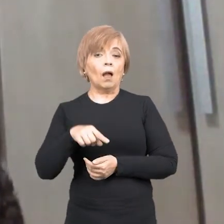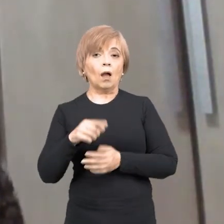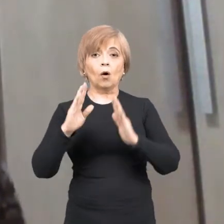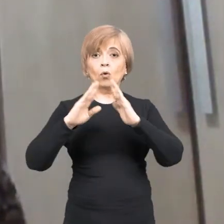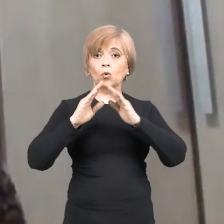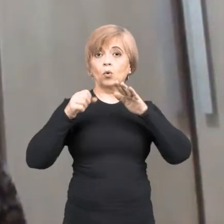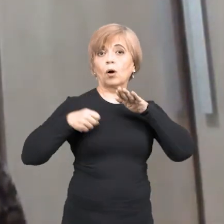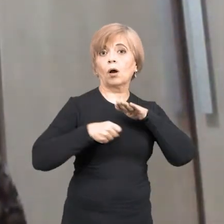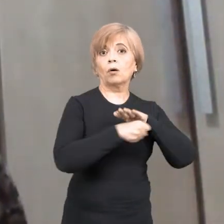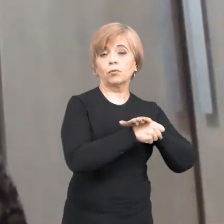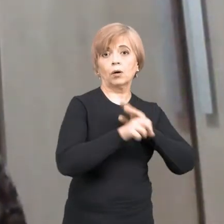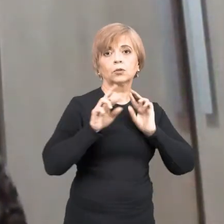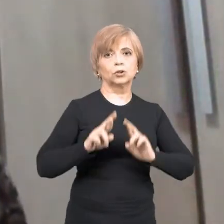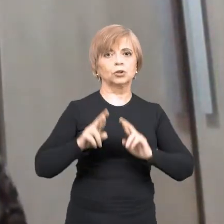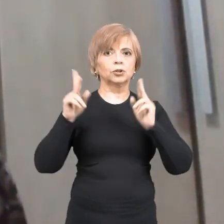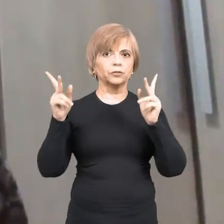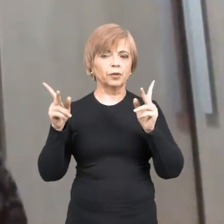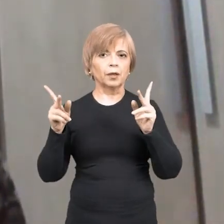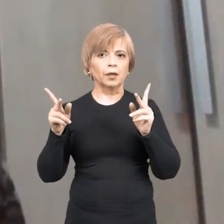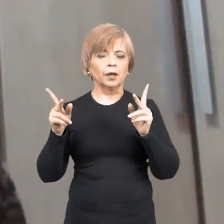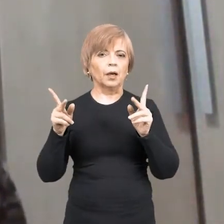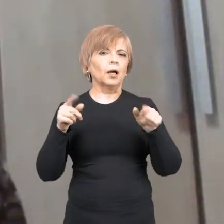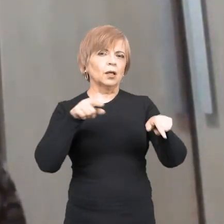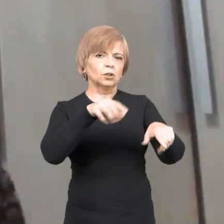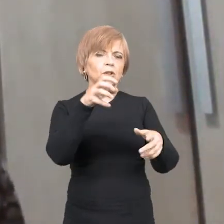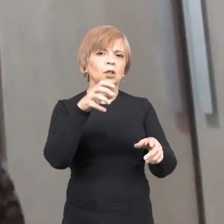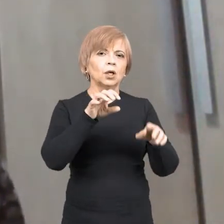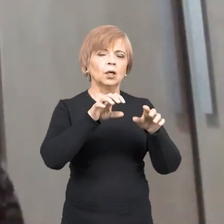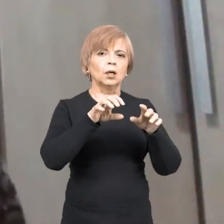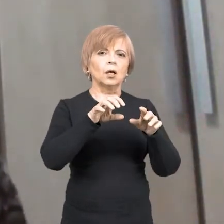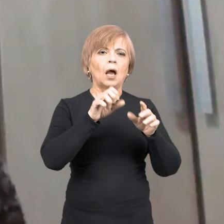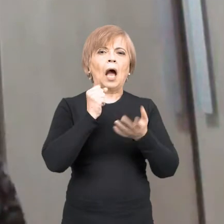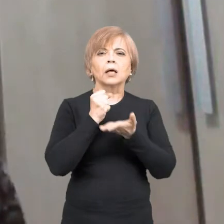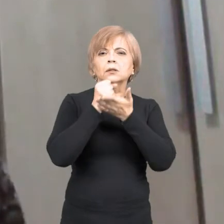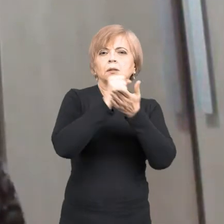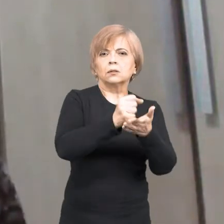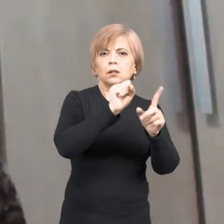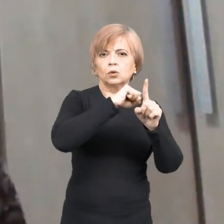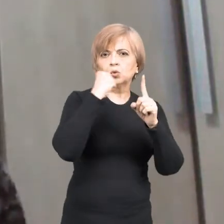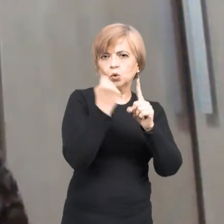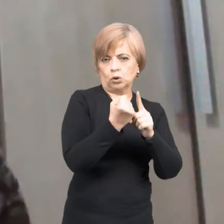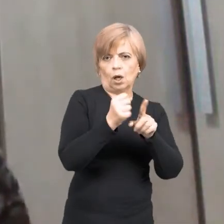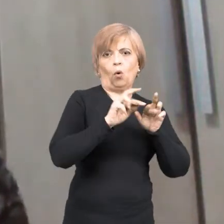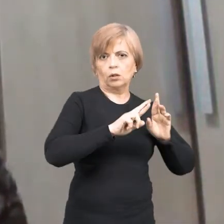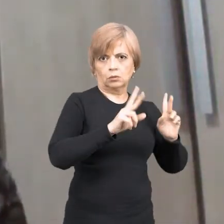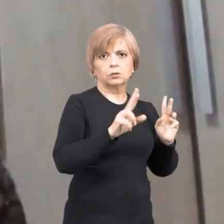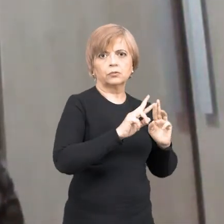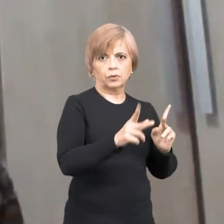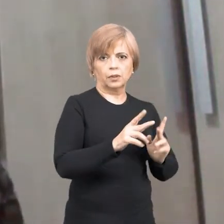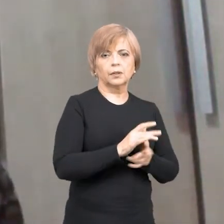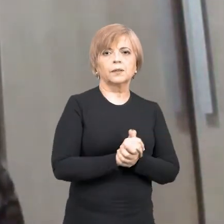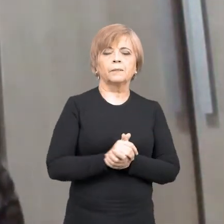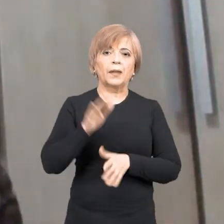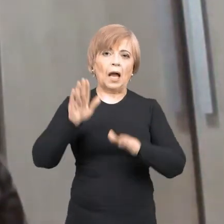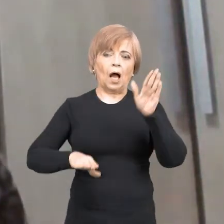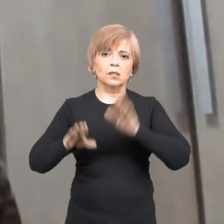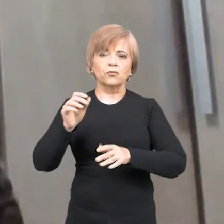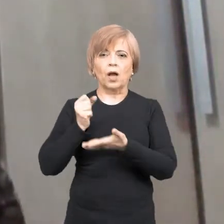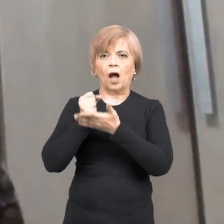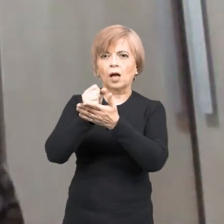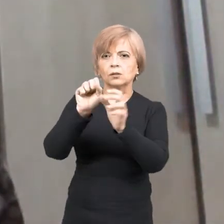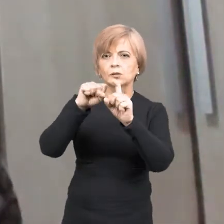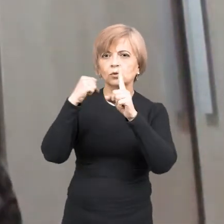São abrigos completamente diferentes dos abrigos da assistência social, não é? Que muitas